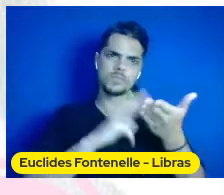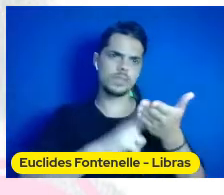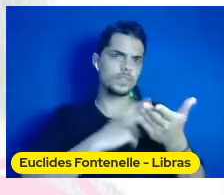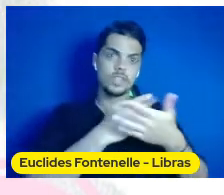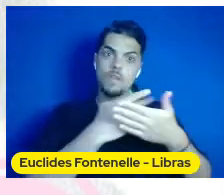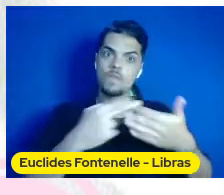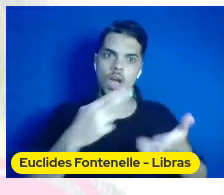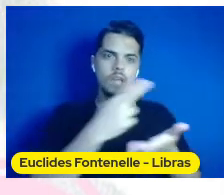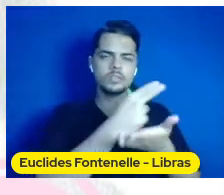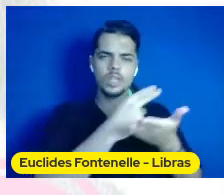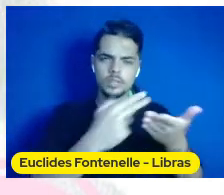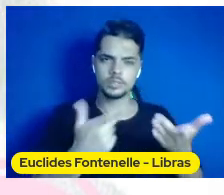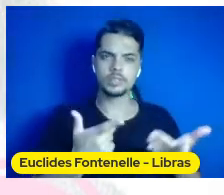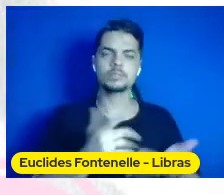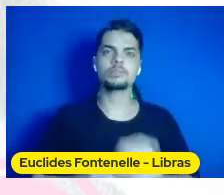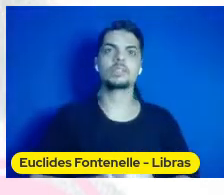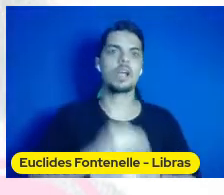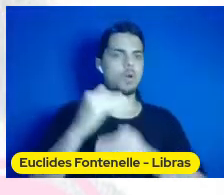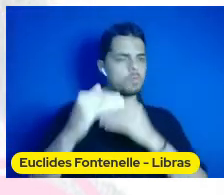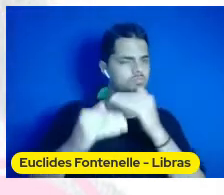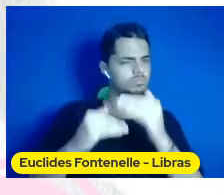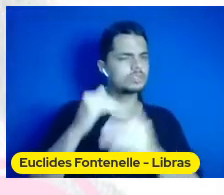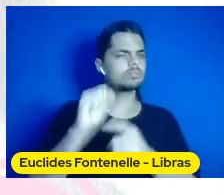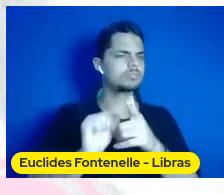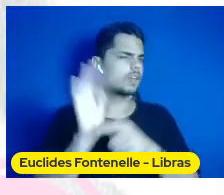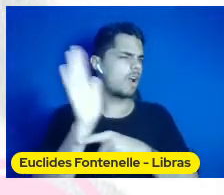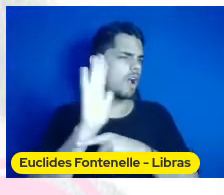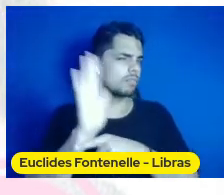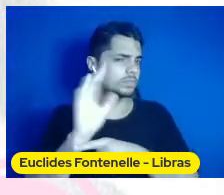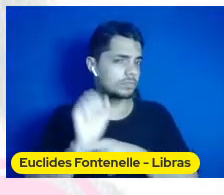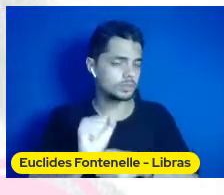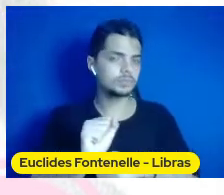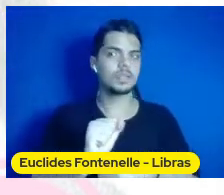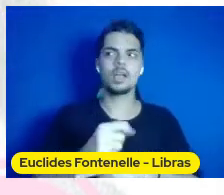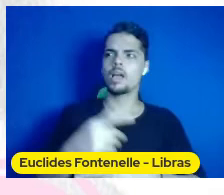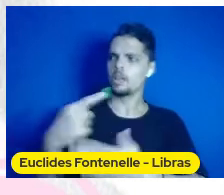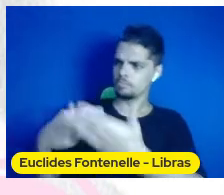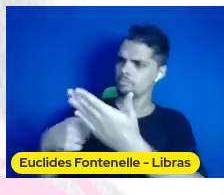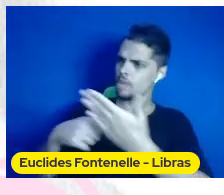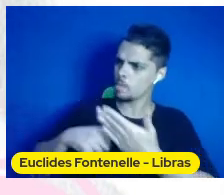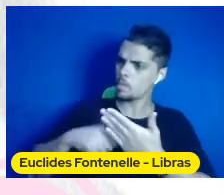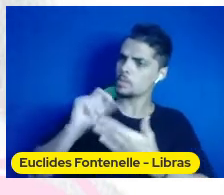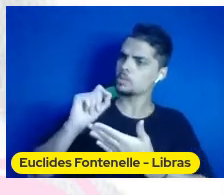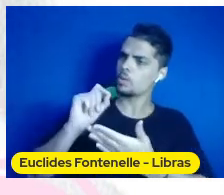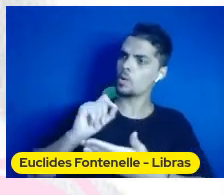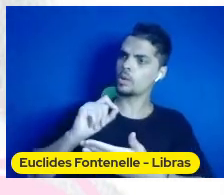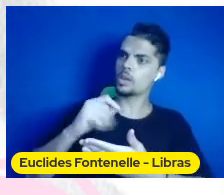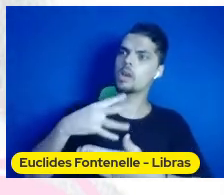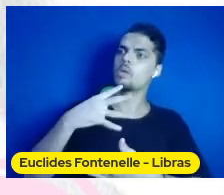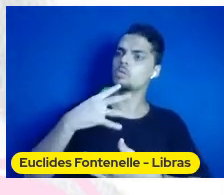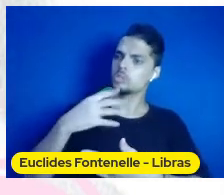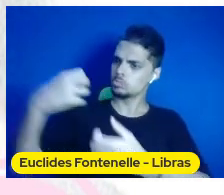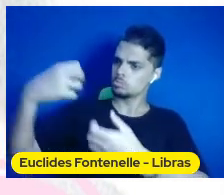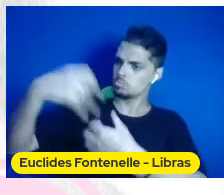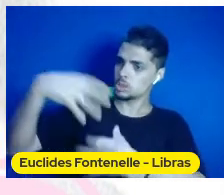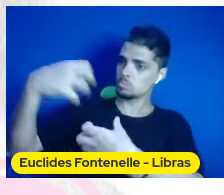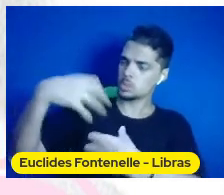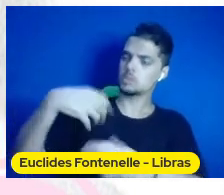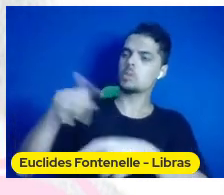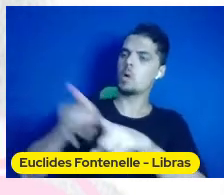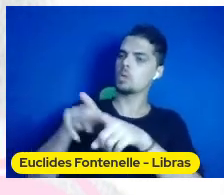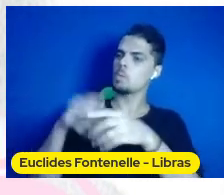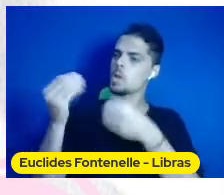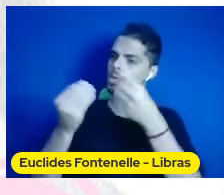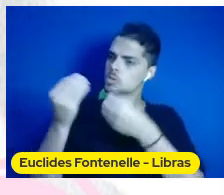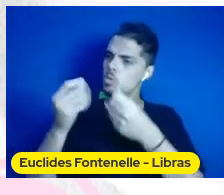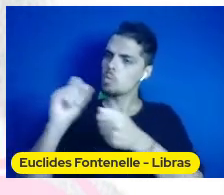caminhando ainda para a animação quando eu cheguei no estúdio. Ele me apresentou as ferramentas, me apresentou como funcionava, né, um estúdio. Tanto ele